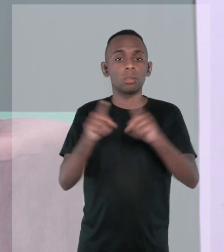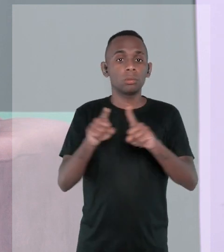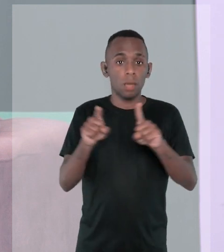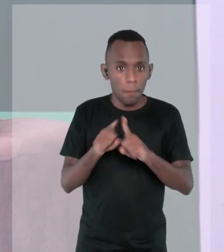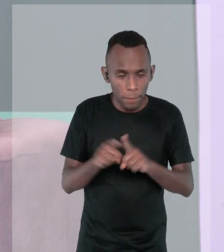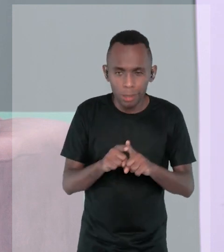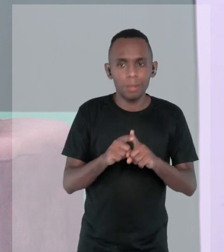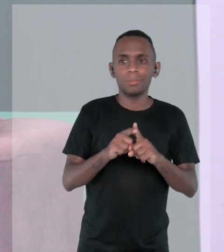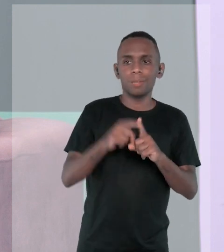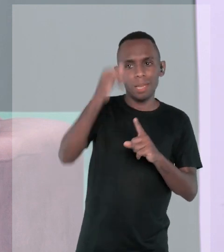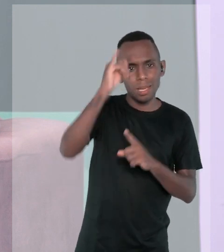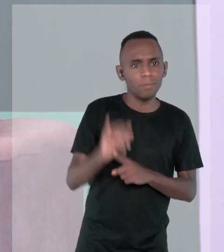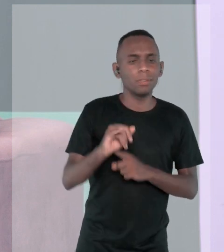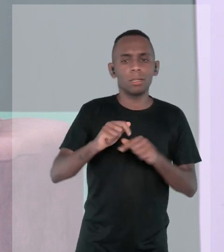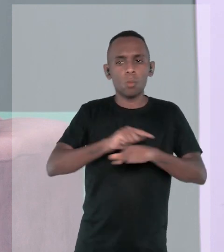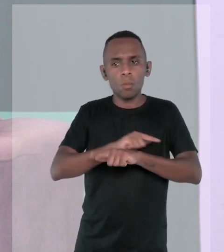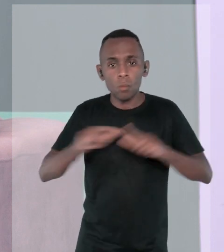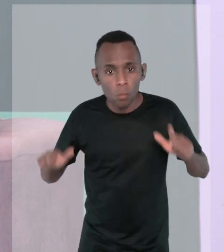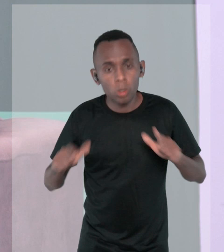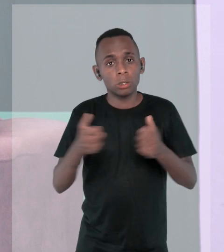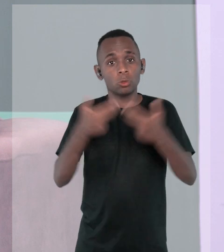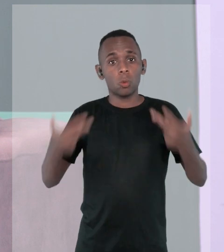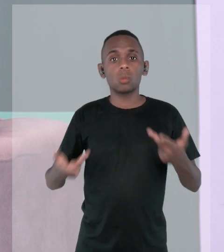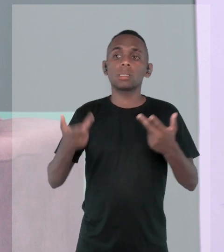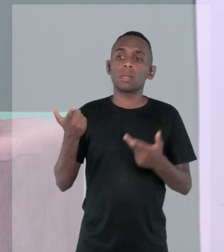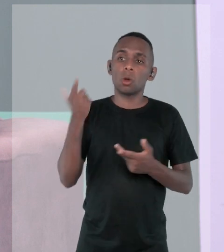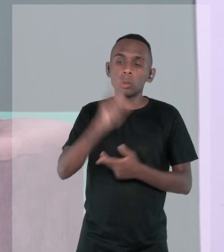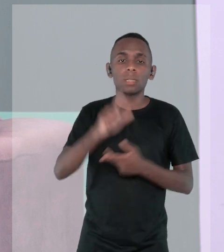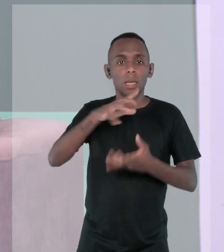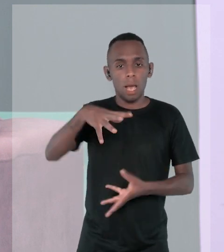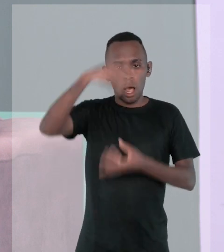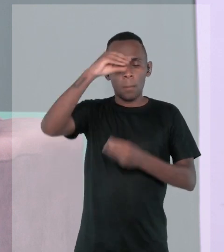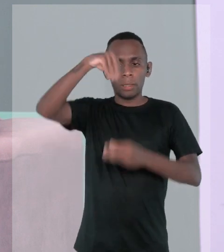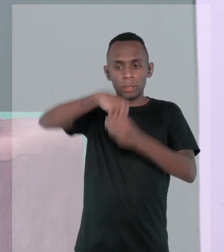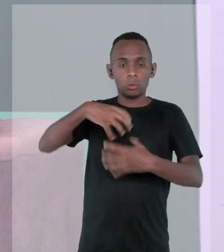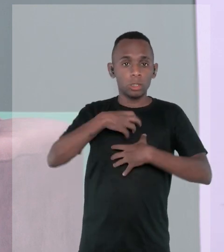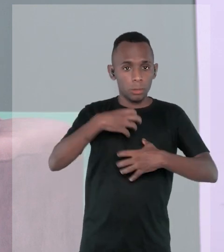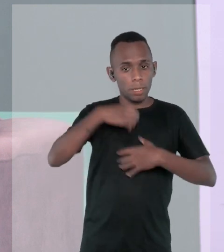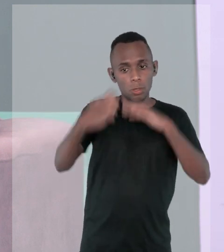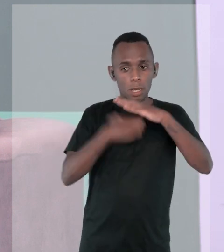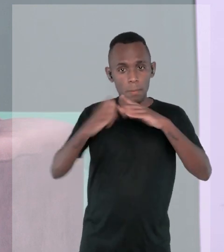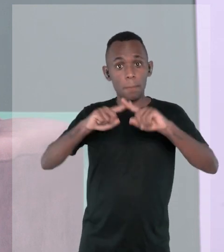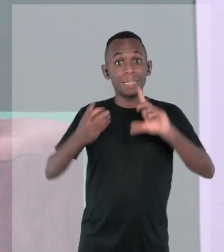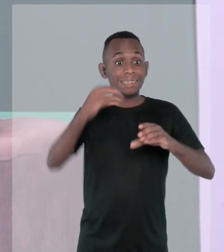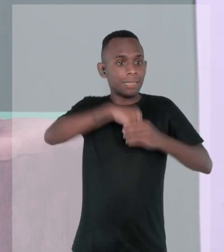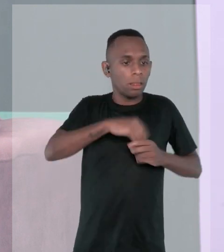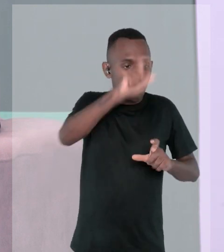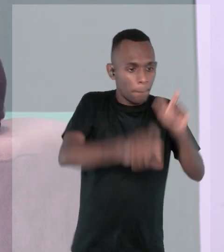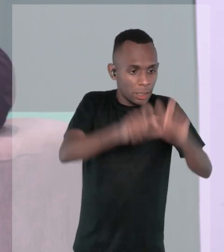também não caiam nesse vazio, que essas coisas passem a ter alma dentro da empresa e, antes dela, dentro das